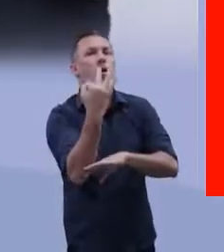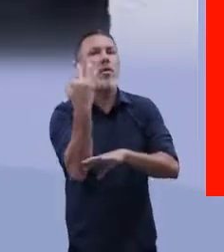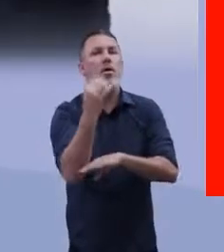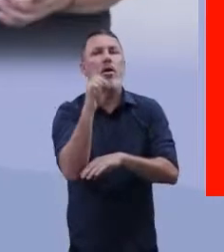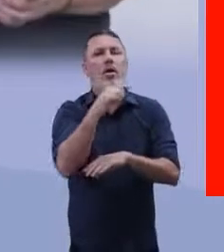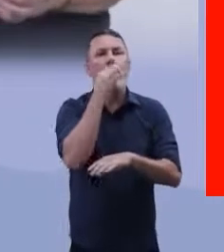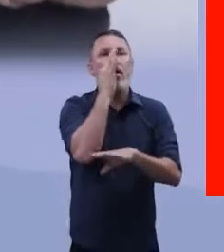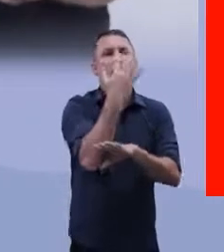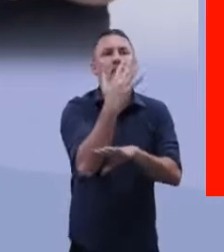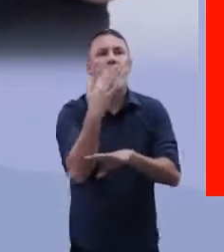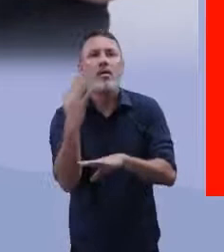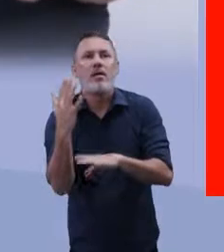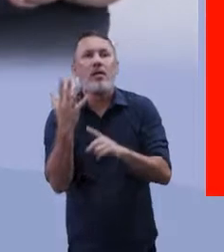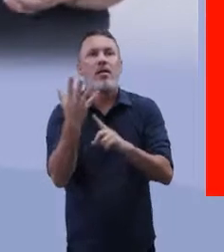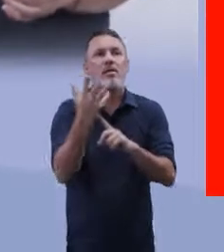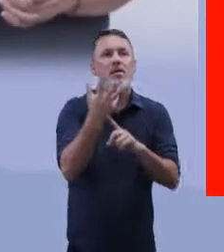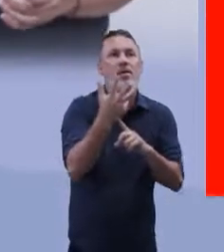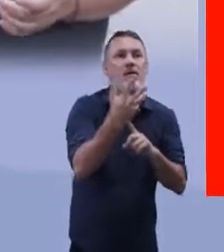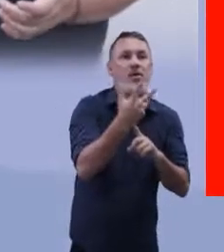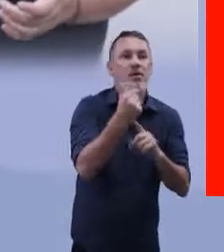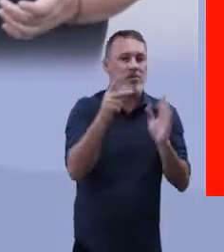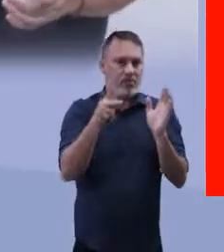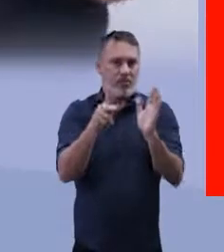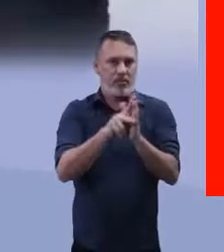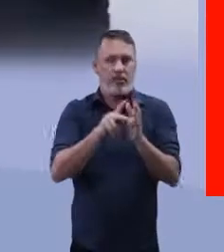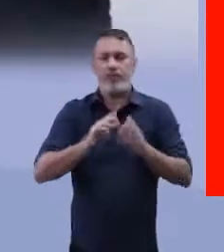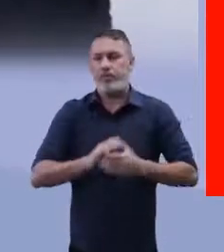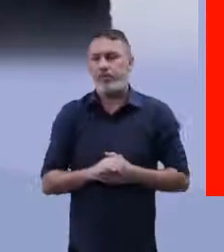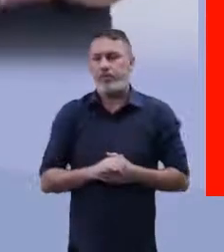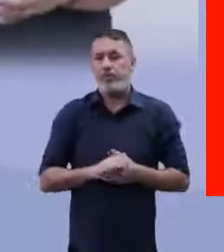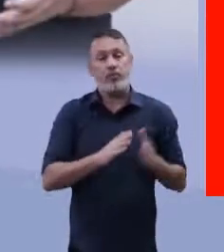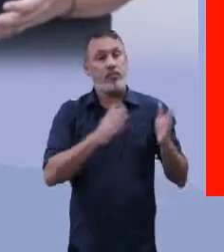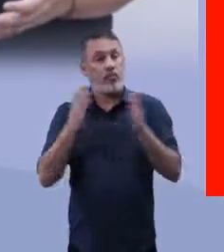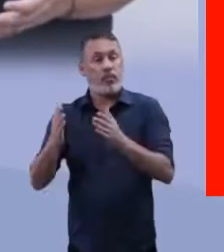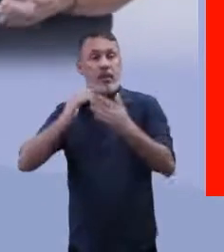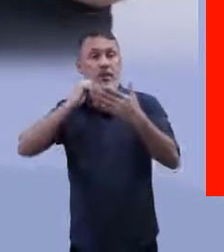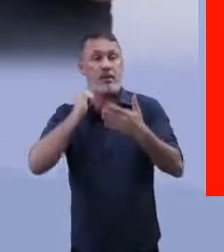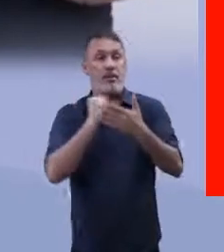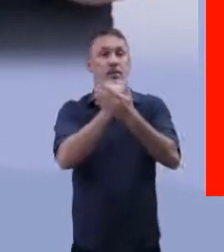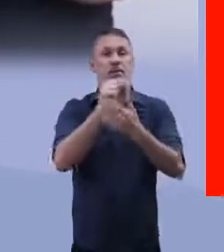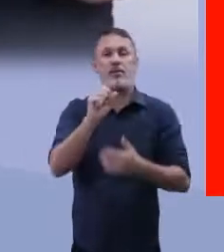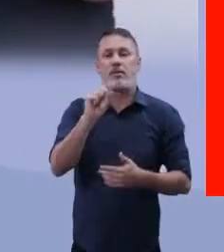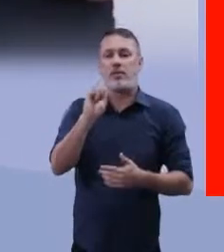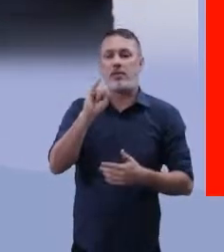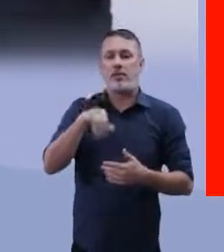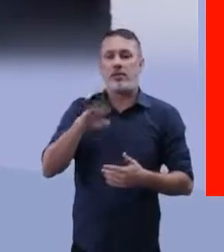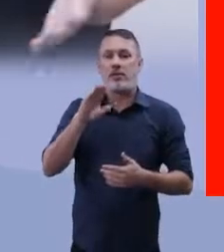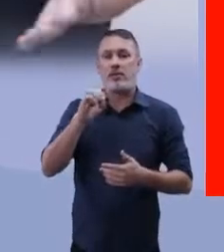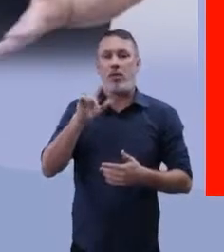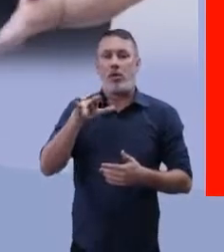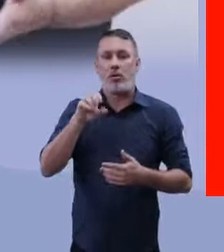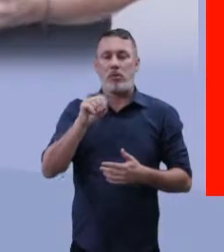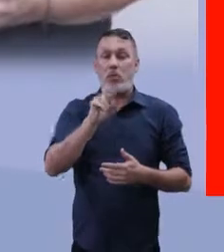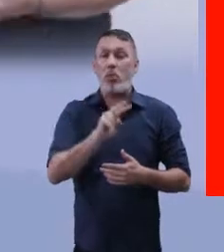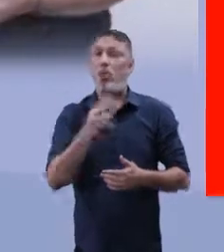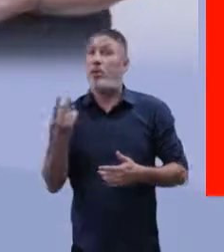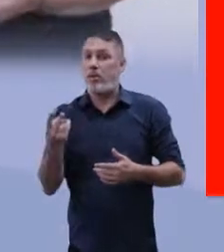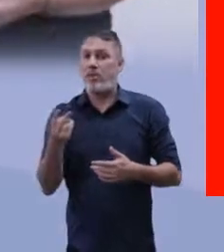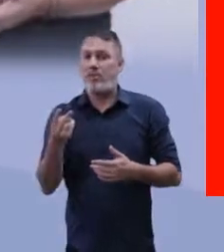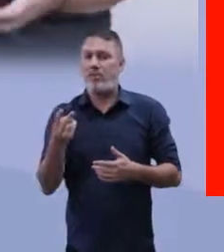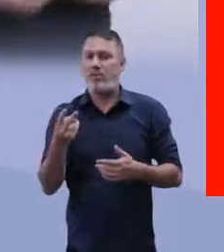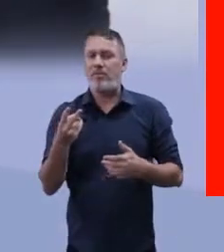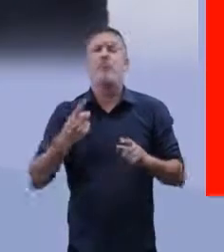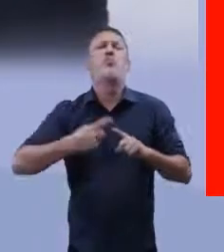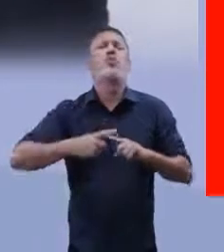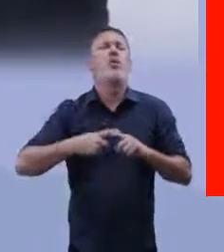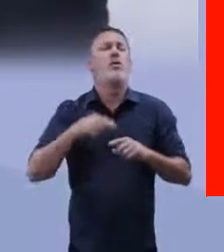formal, ou seja, a arte pela arte. O simbolismo, em contrapartida, opõe-se ao